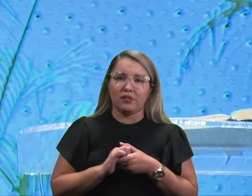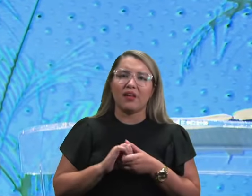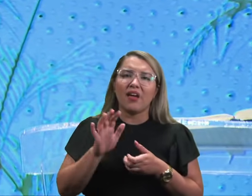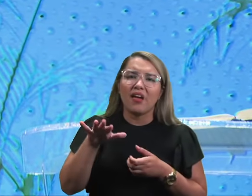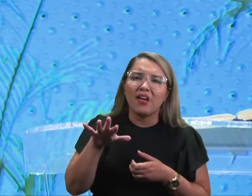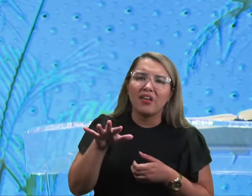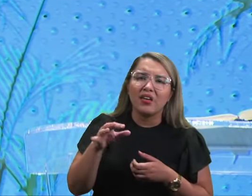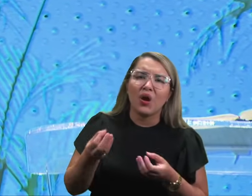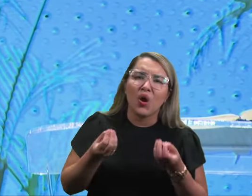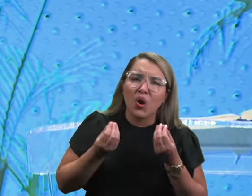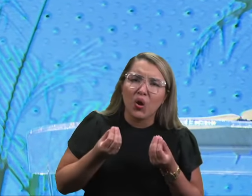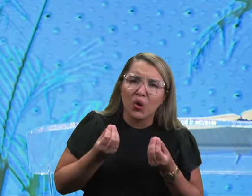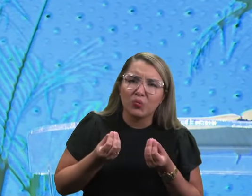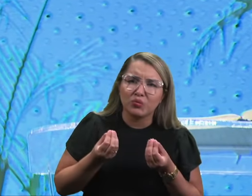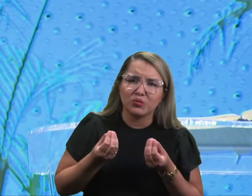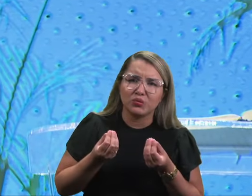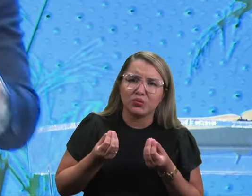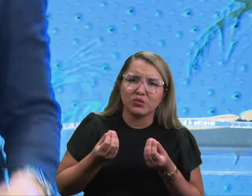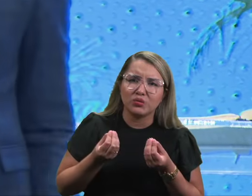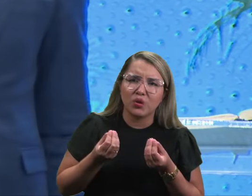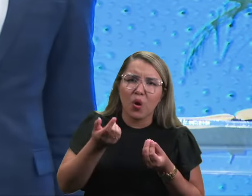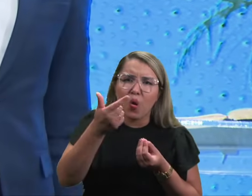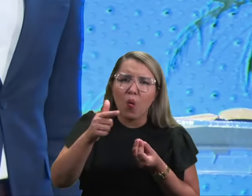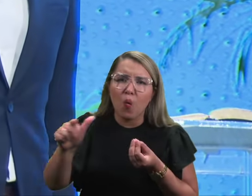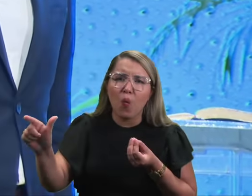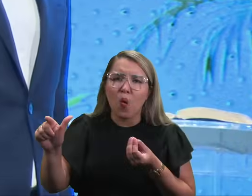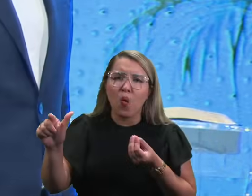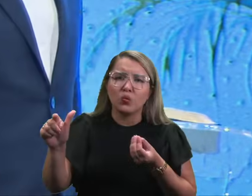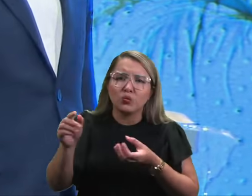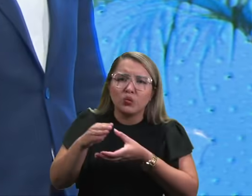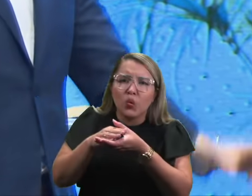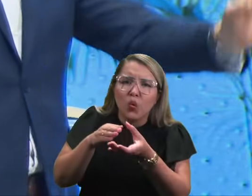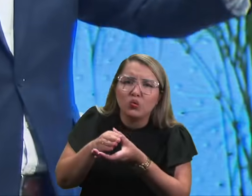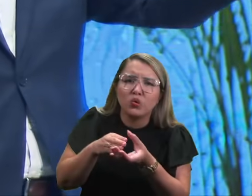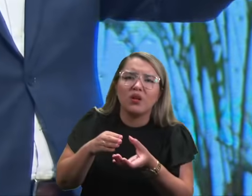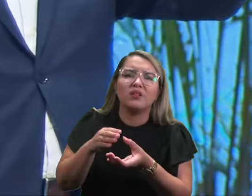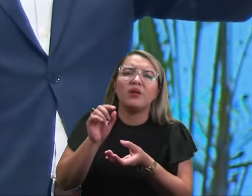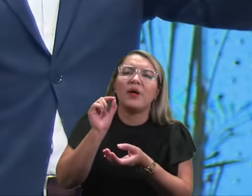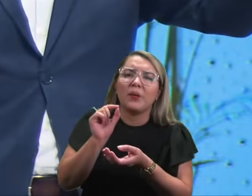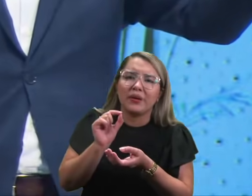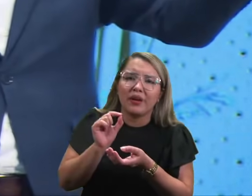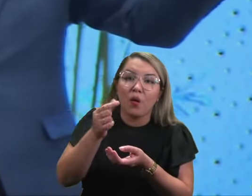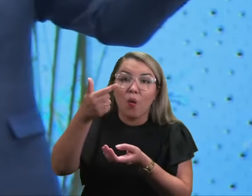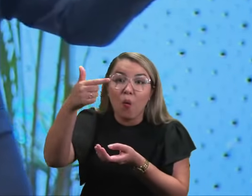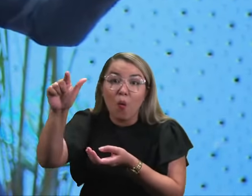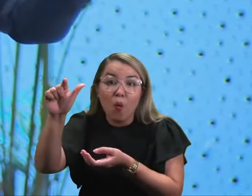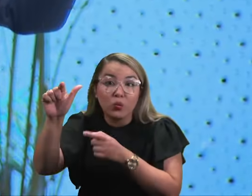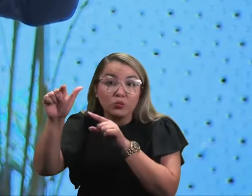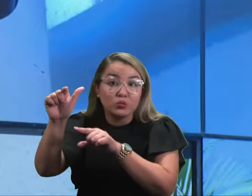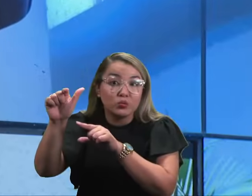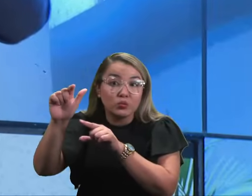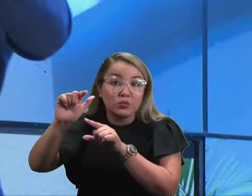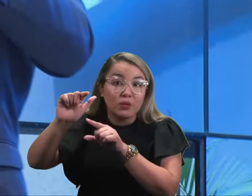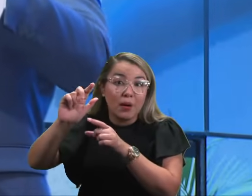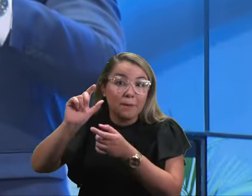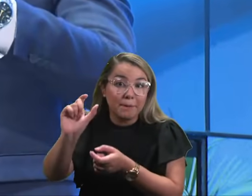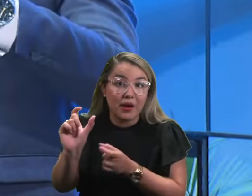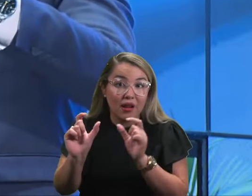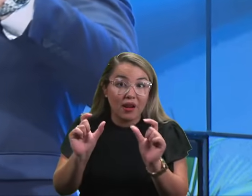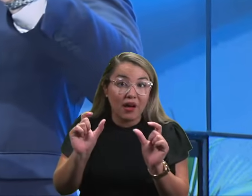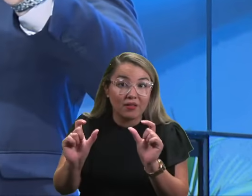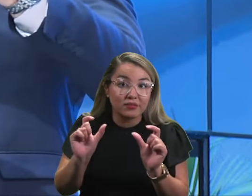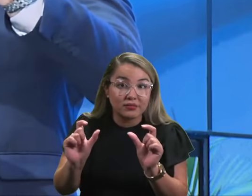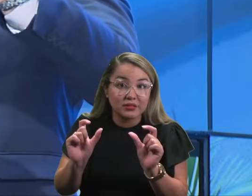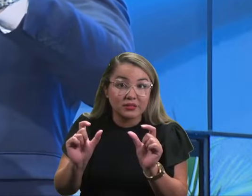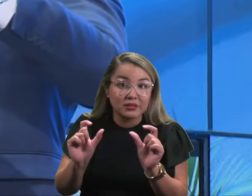assim? Esse outro Parácletos, e essa palavra outro no grego, existem duas palavras